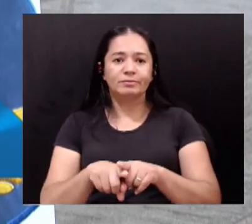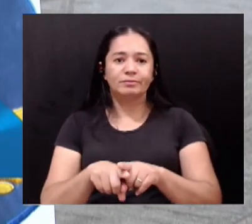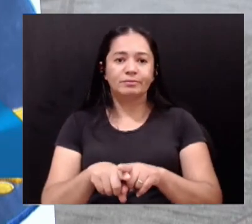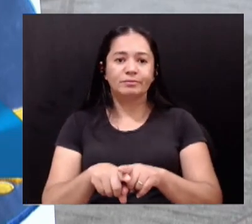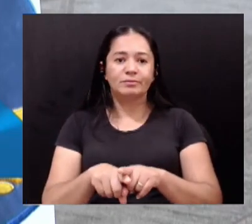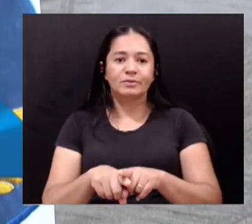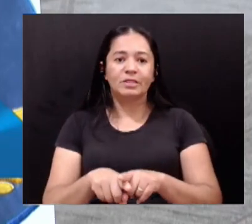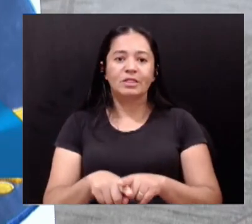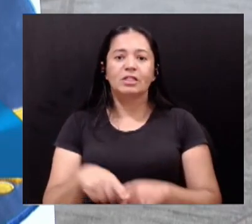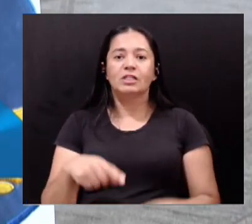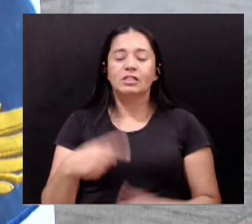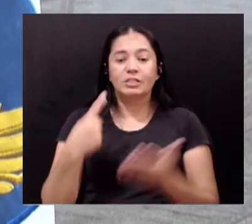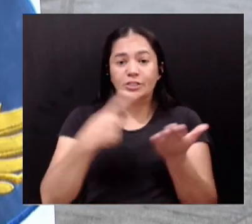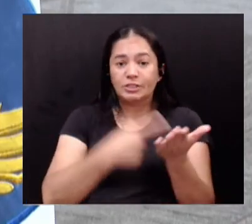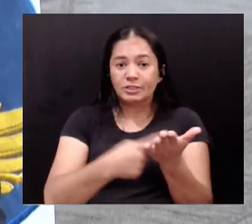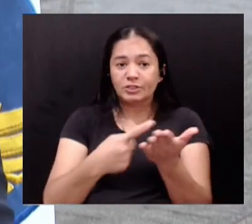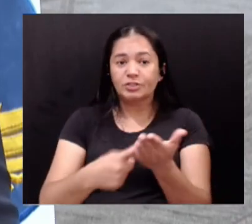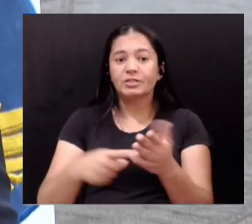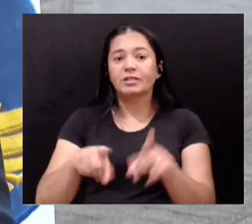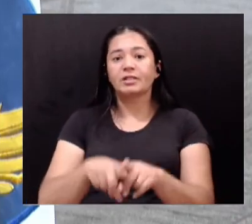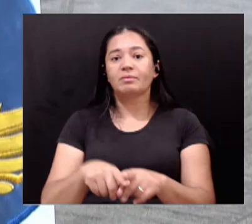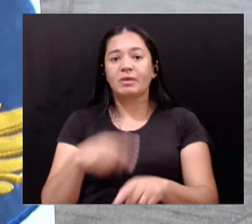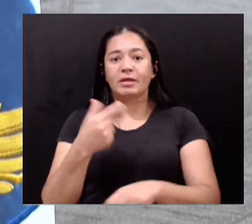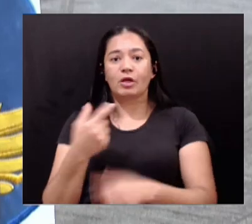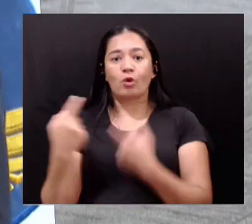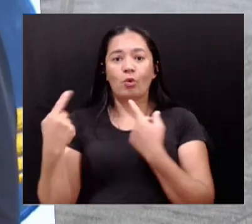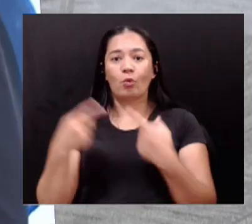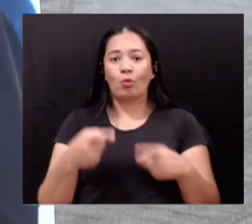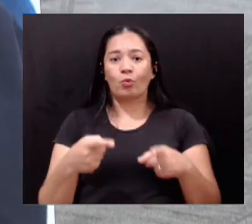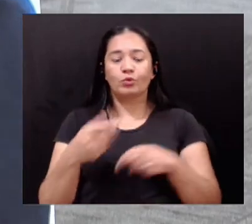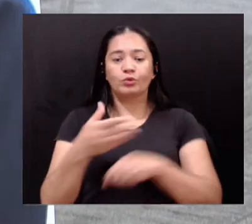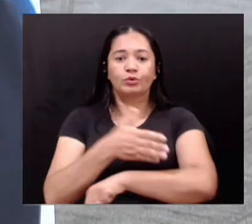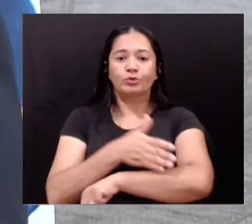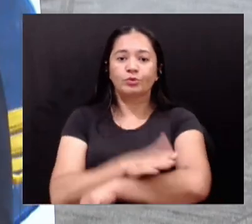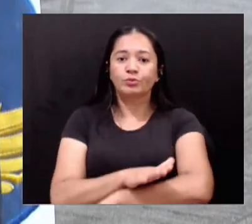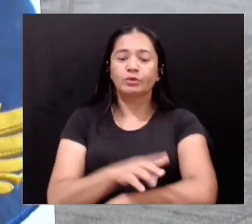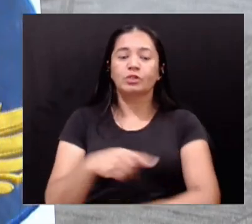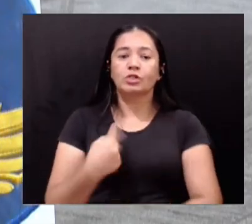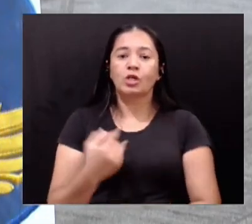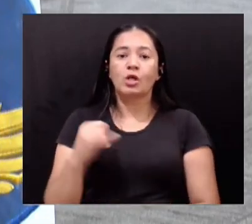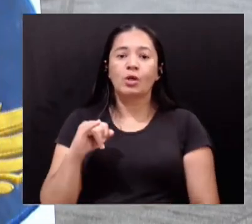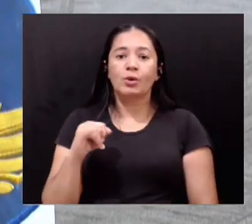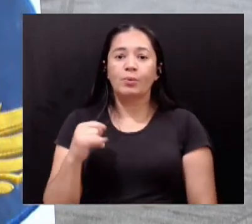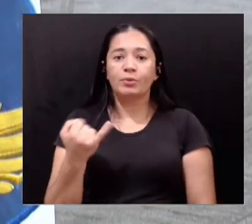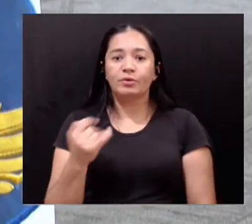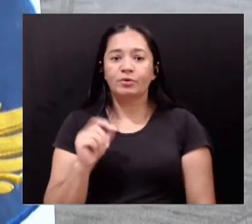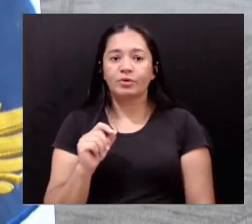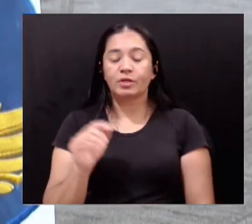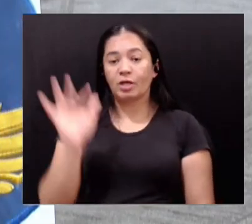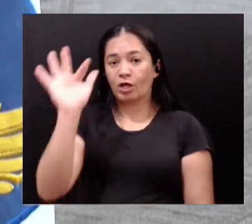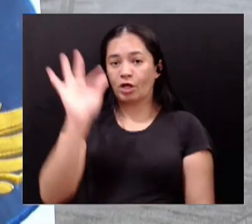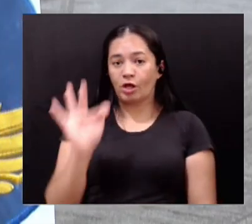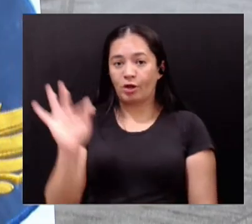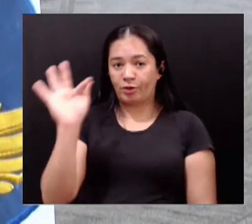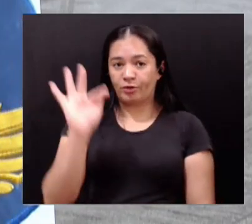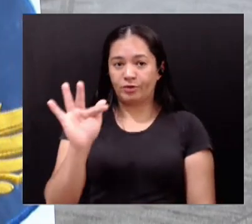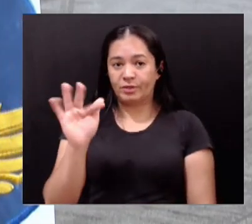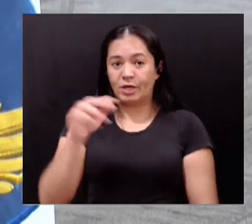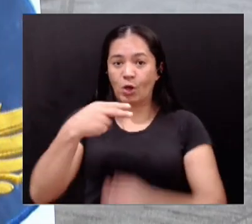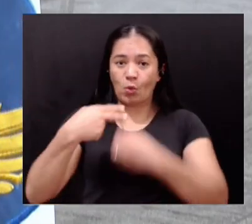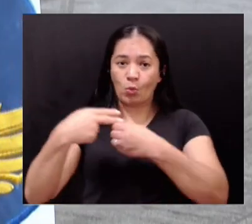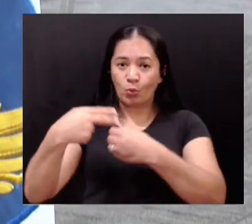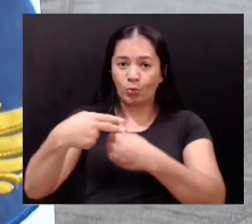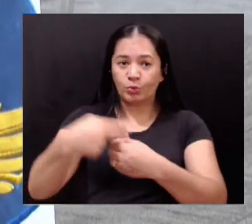né, antirracista. A gente aproveitou que a faculdade, que a Unicamp, que a Universidade Pública,